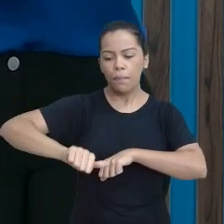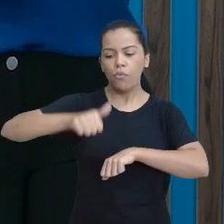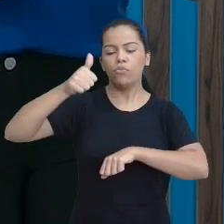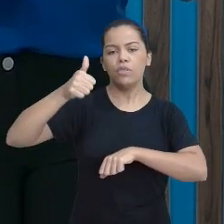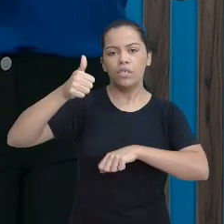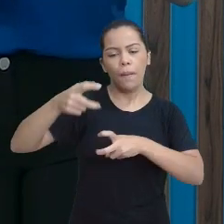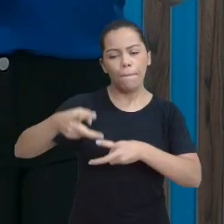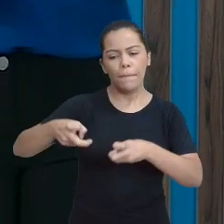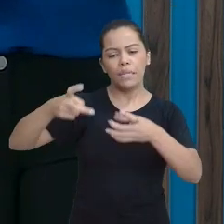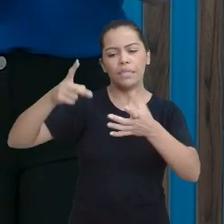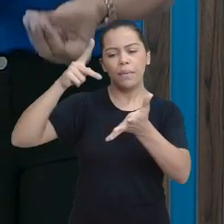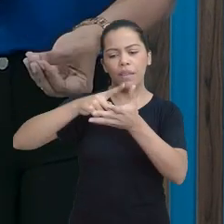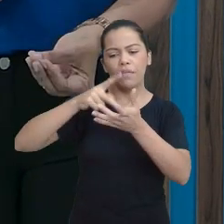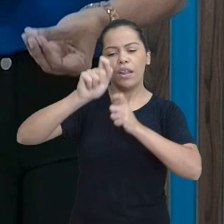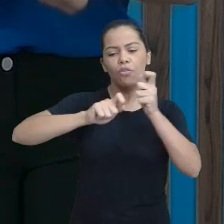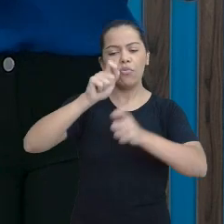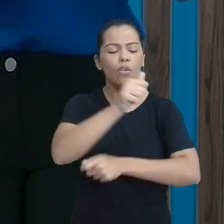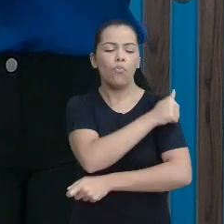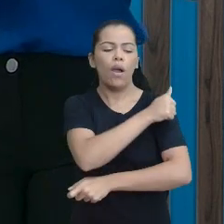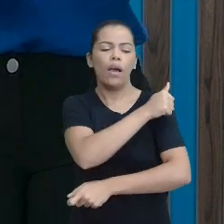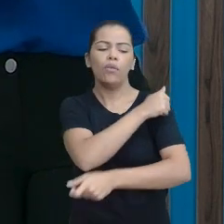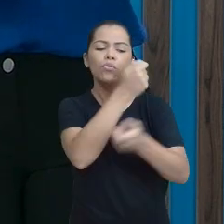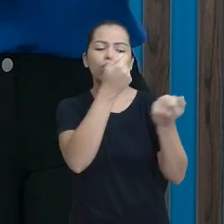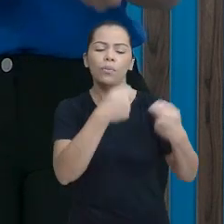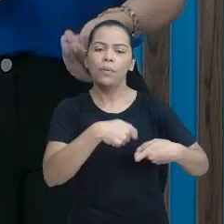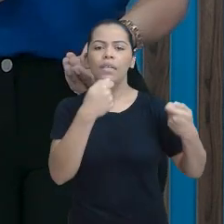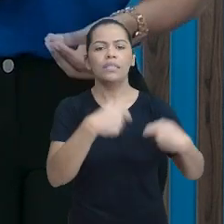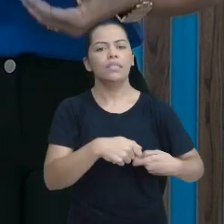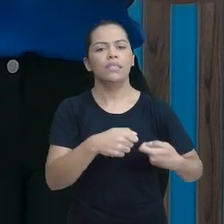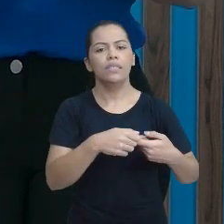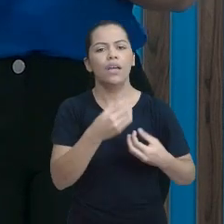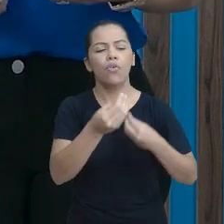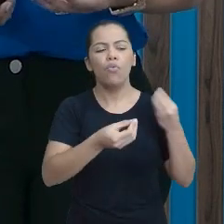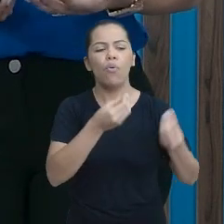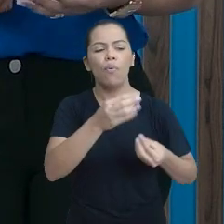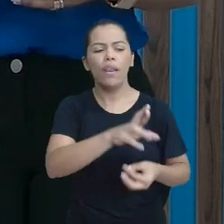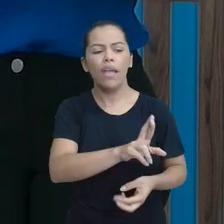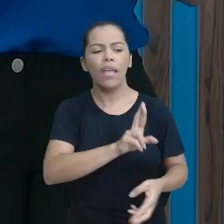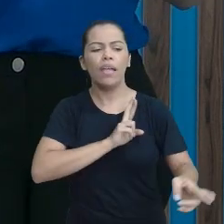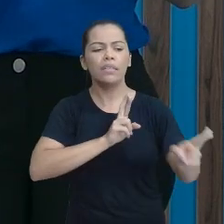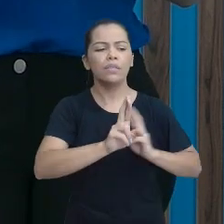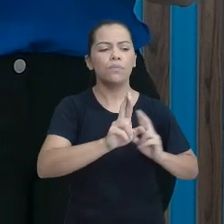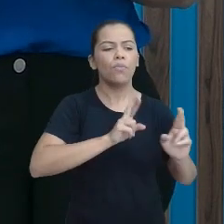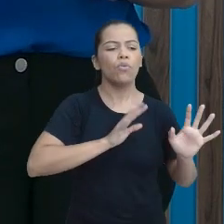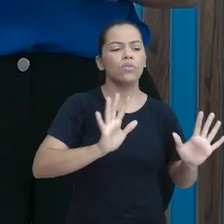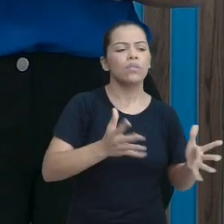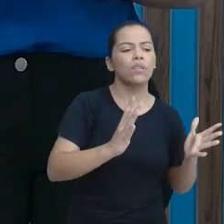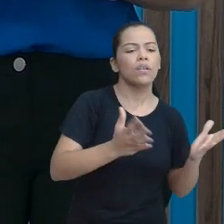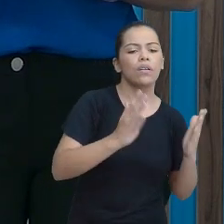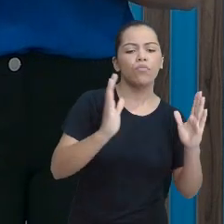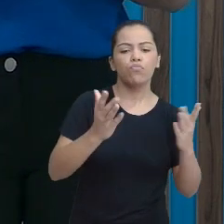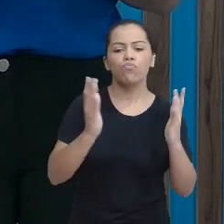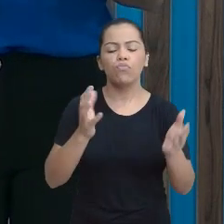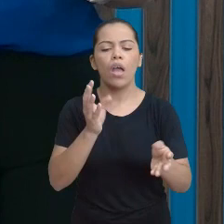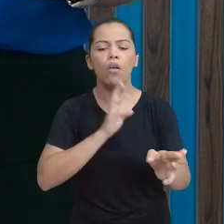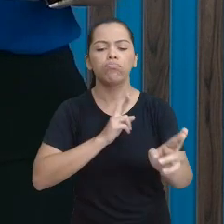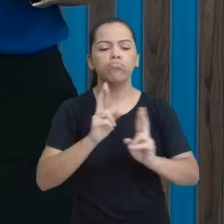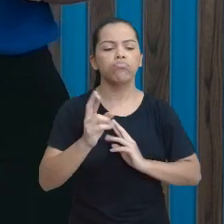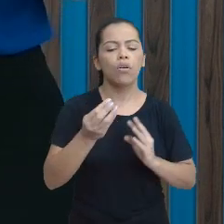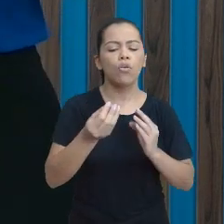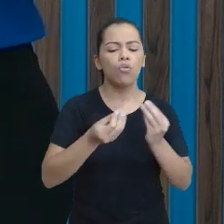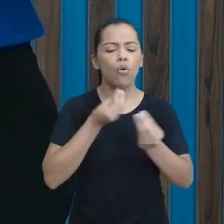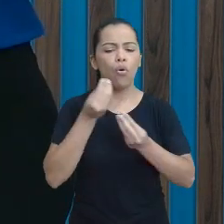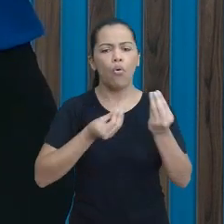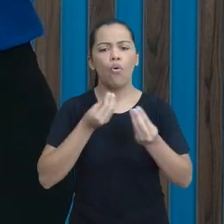verdade o que o indivíduo precisa, como ele responde a alguns estímulos, e isso a gente só vai conseguir a partir do